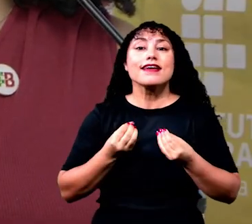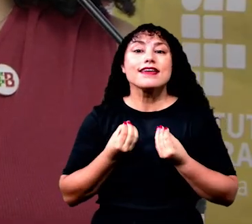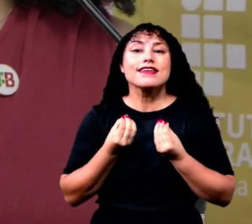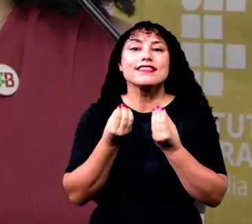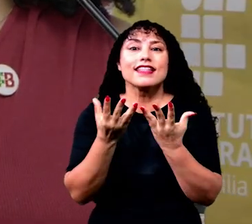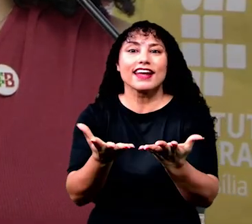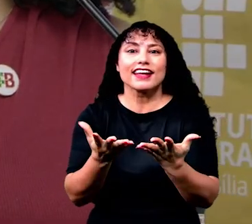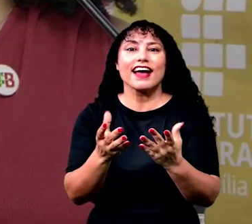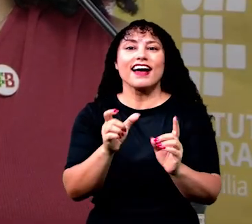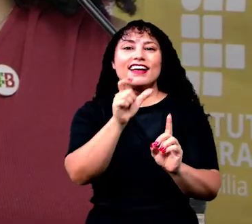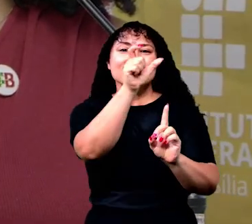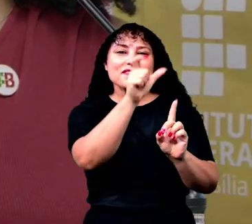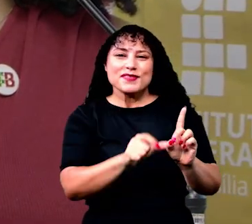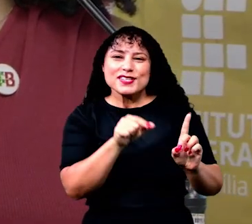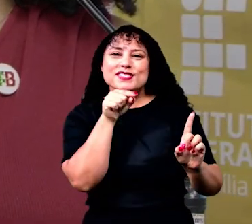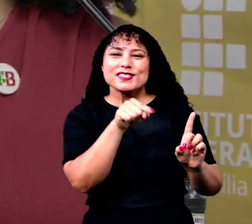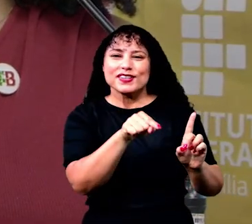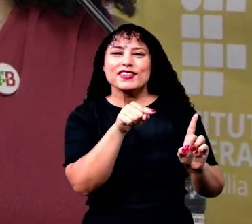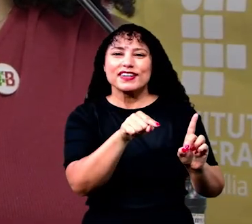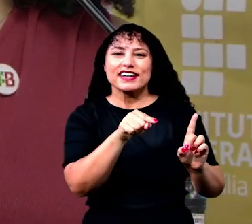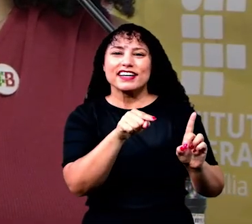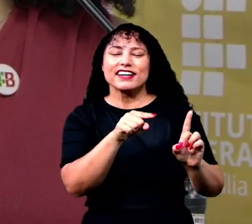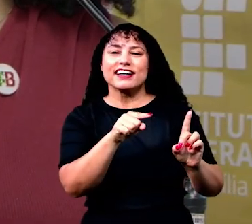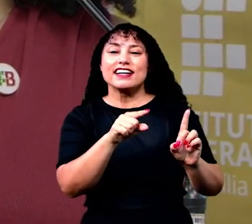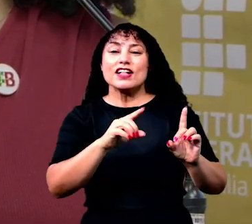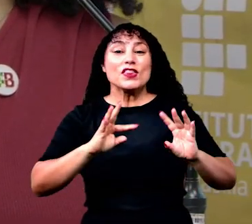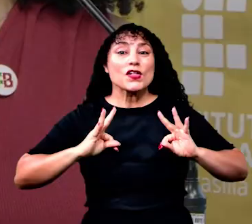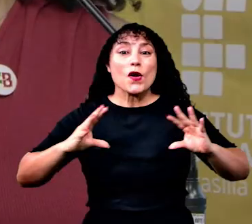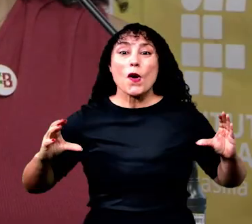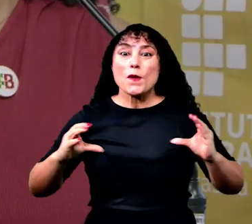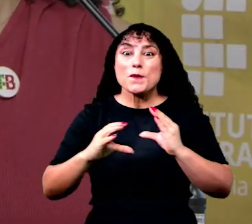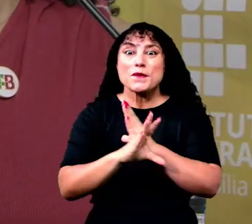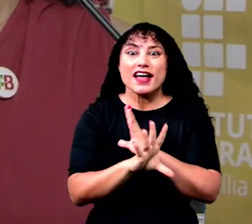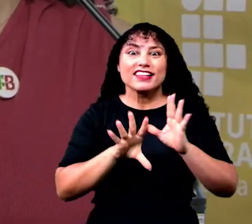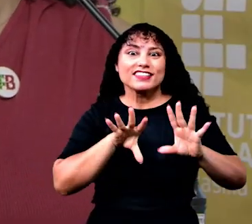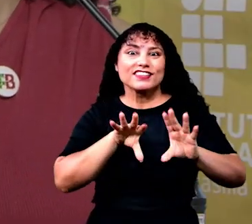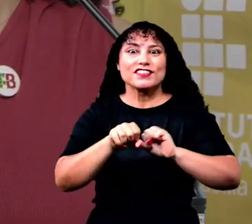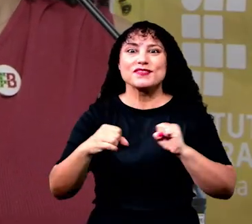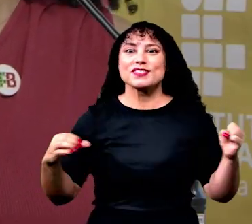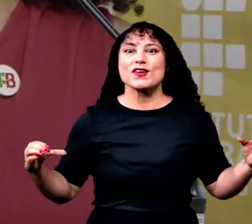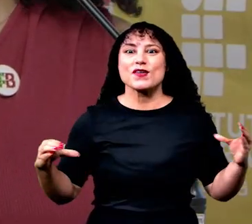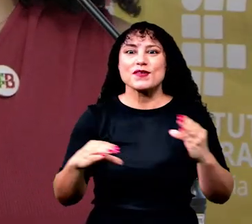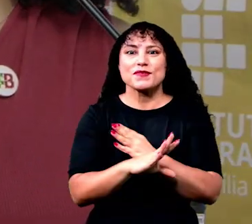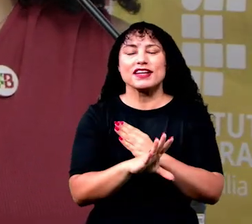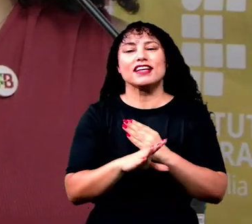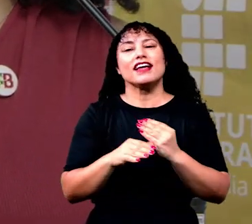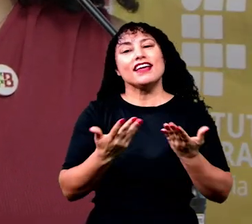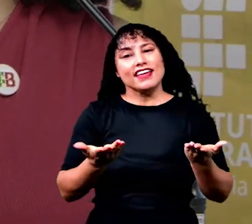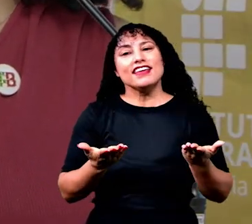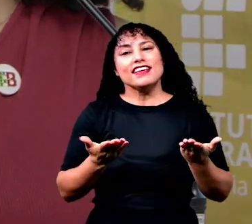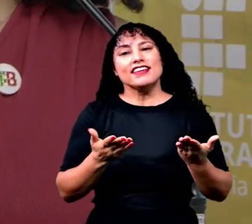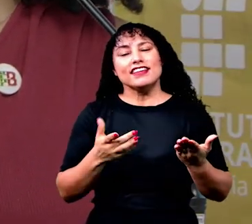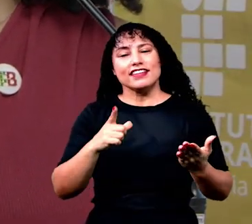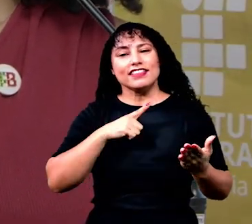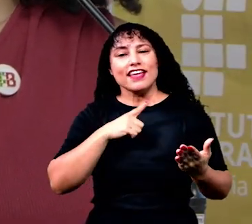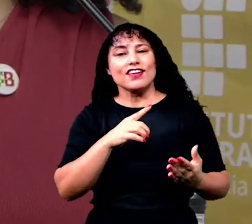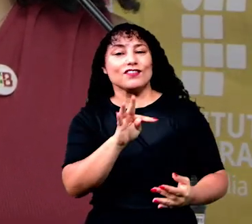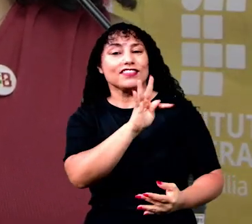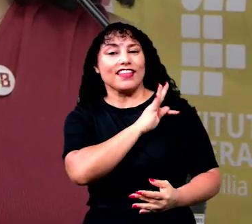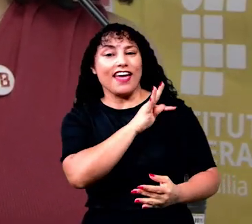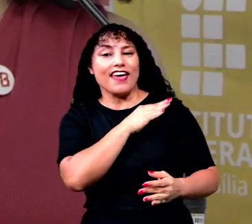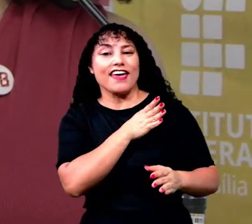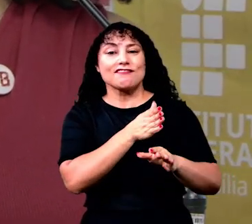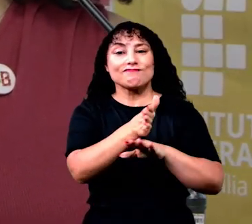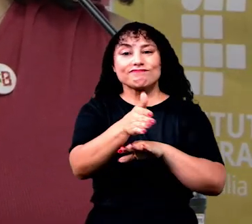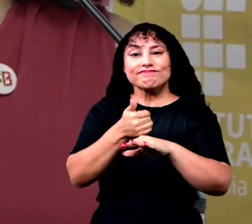entregar esse cidadão, né, integral, né, com essa formação integral. E aí isso perpassa o cunho técnico,